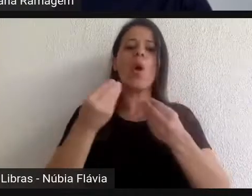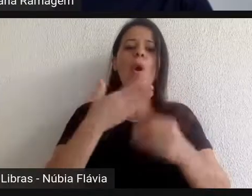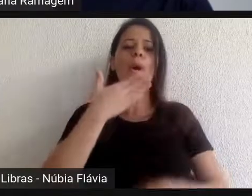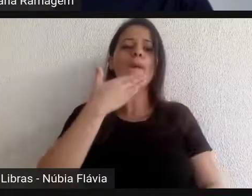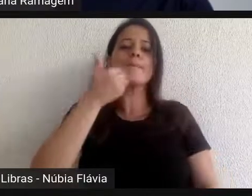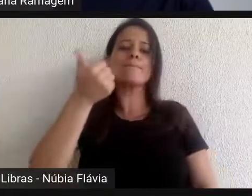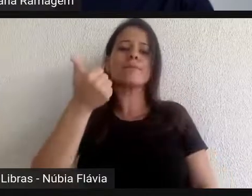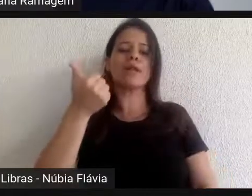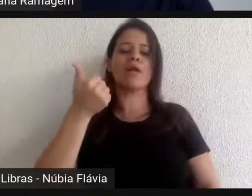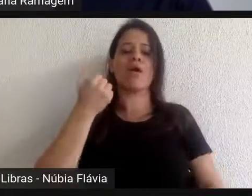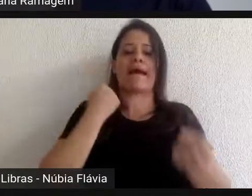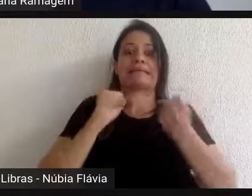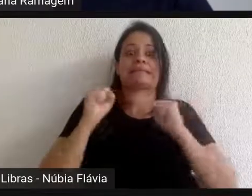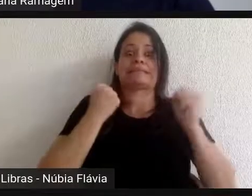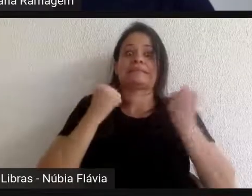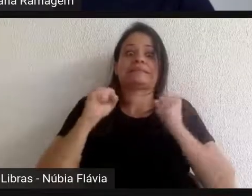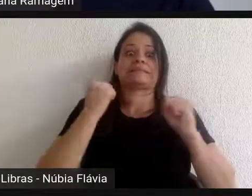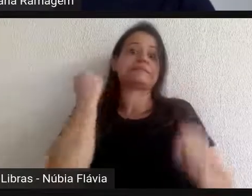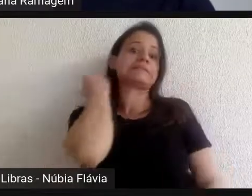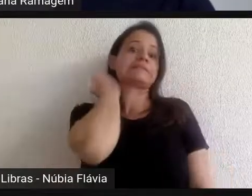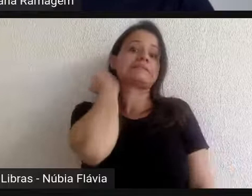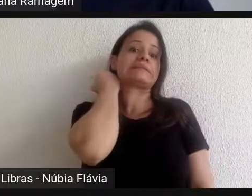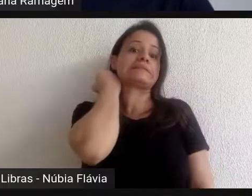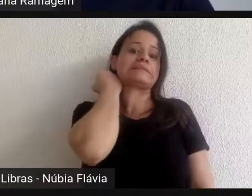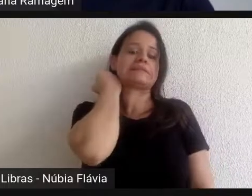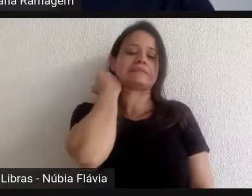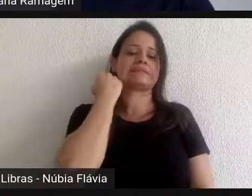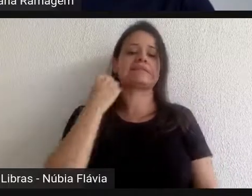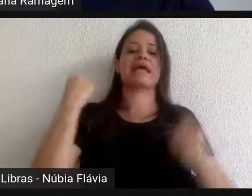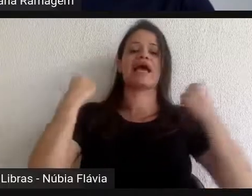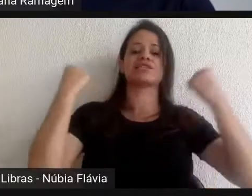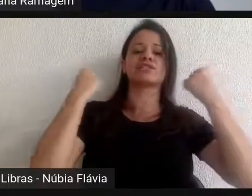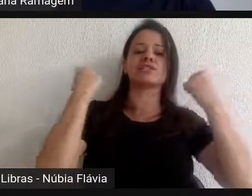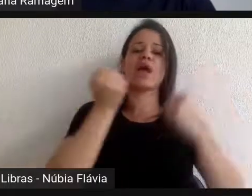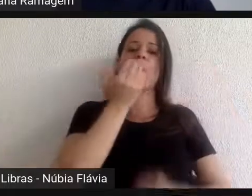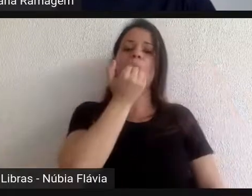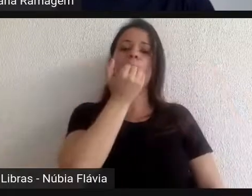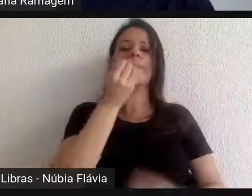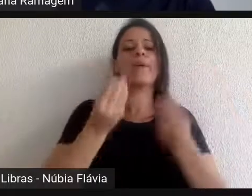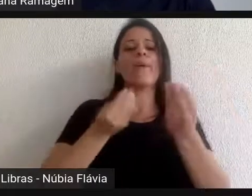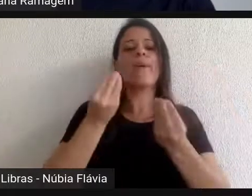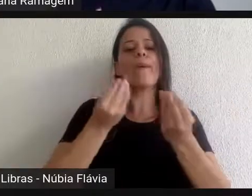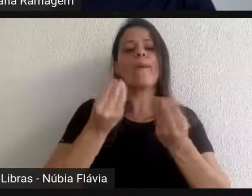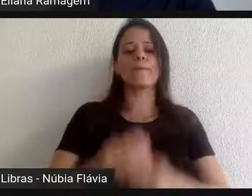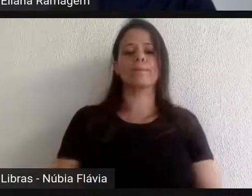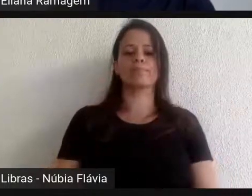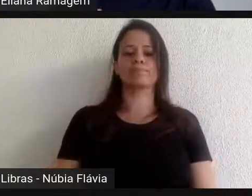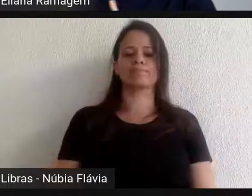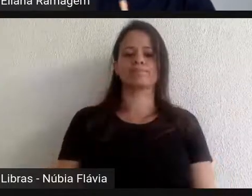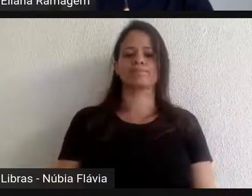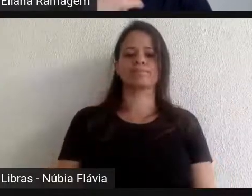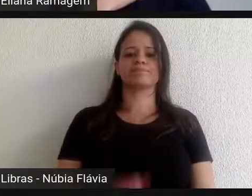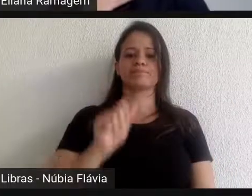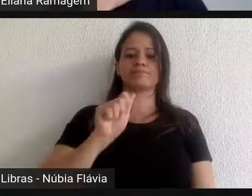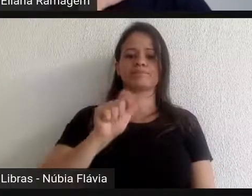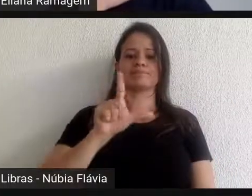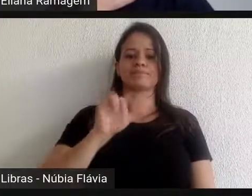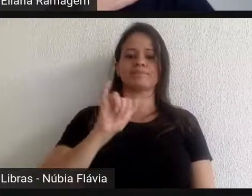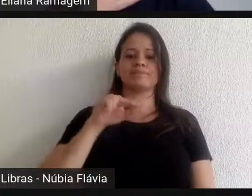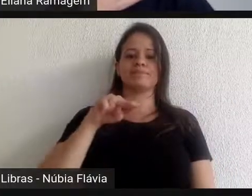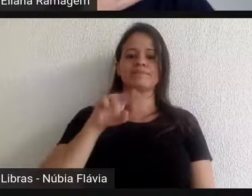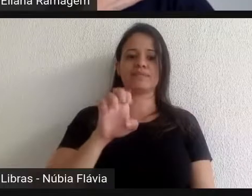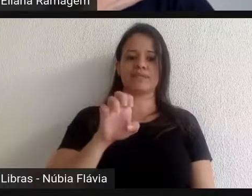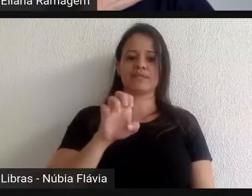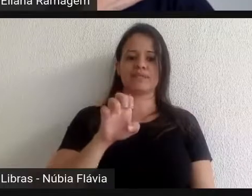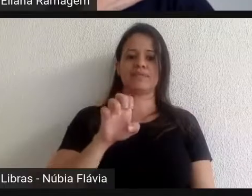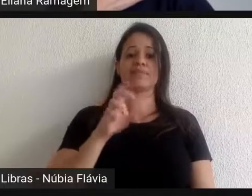a ansiedade e o estresse com a atividade física. Bom, do ponto de vista da nutrição,